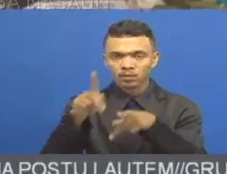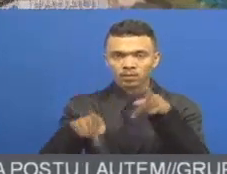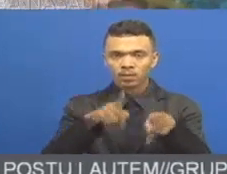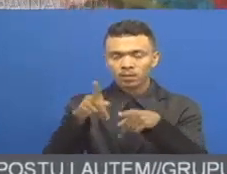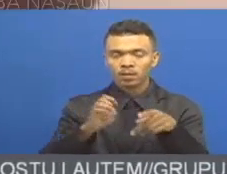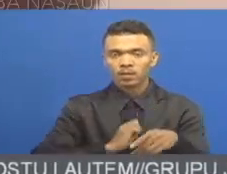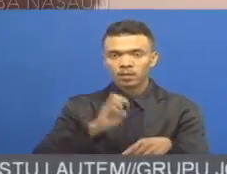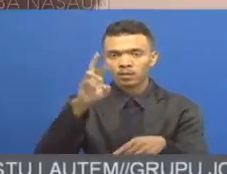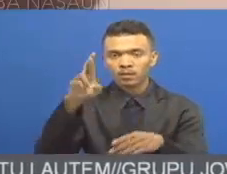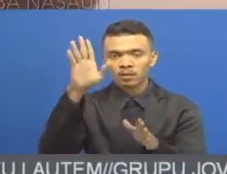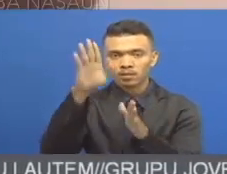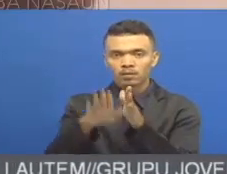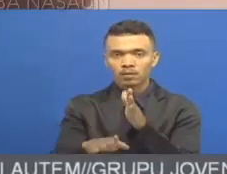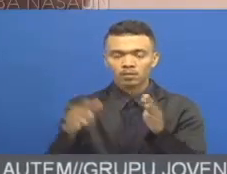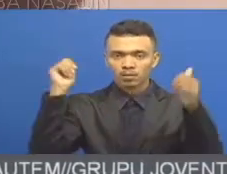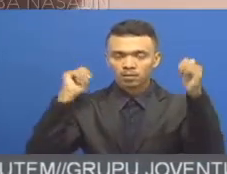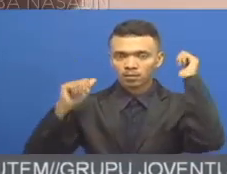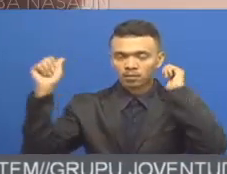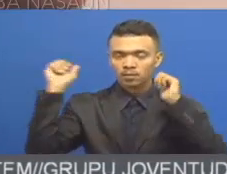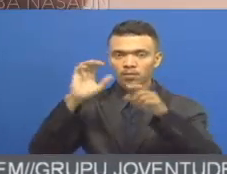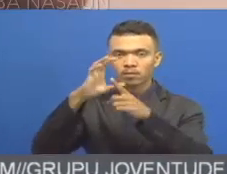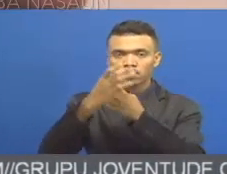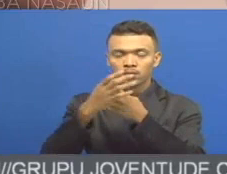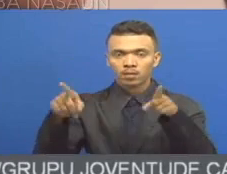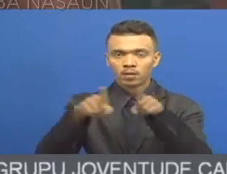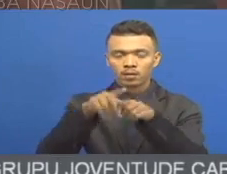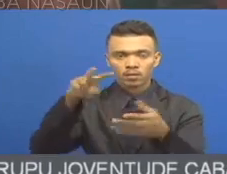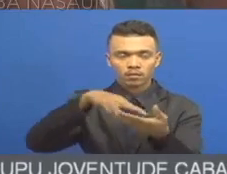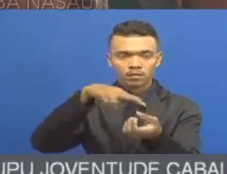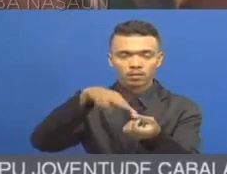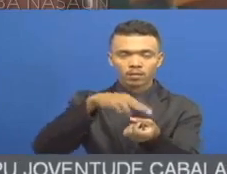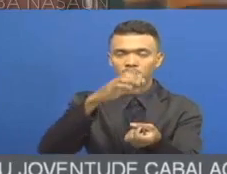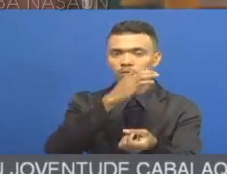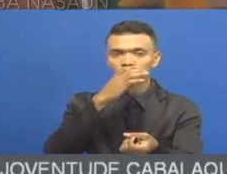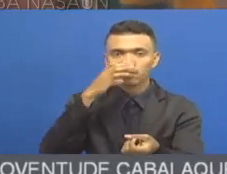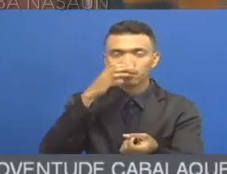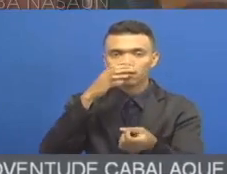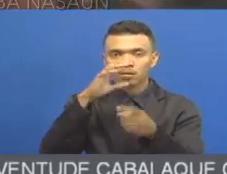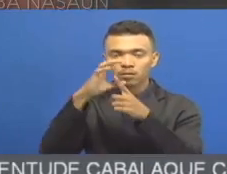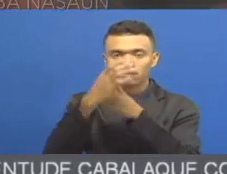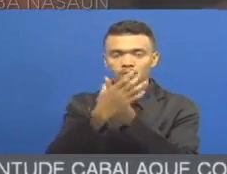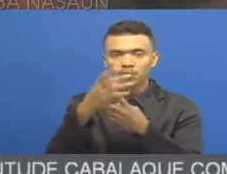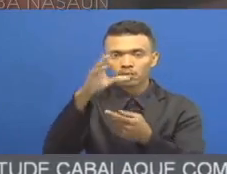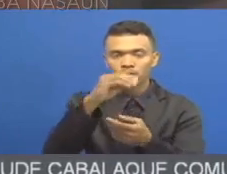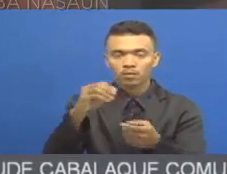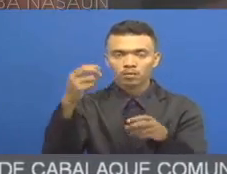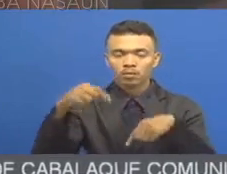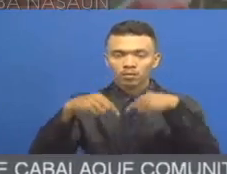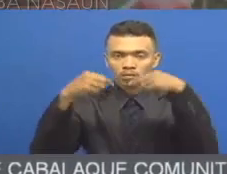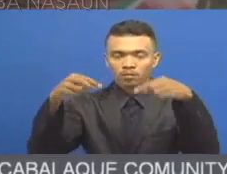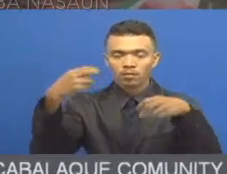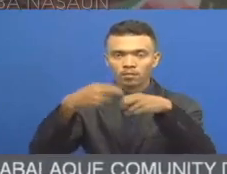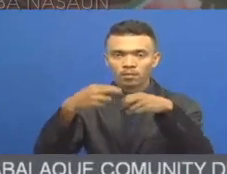Ermeira, atu diminui atividade cultural, hanesan festa cultura, no corremetan. Tamba foi impacto bot ba economia família